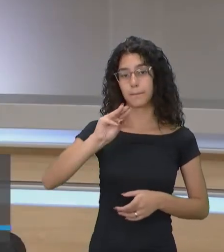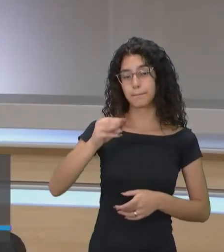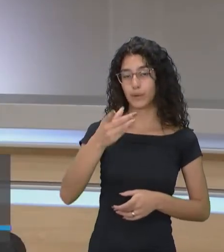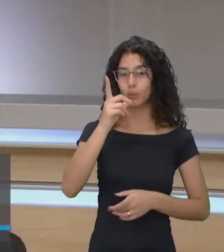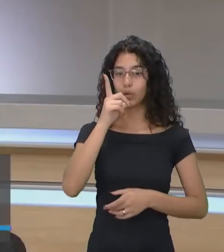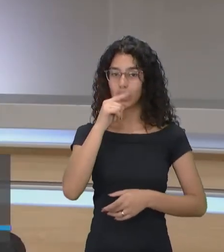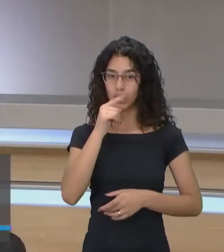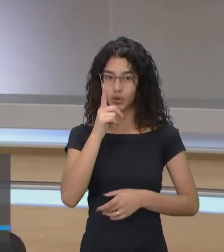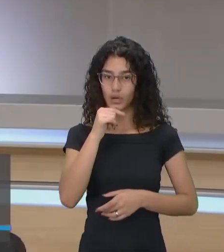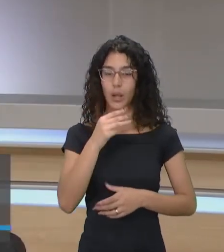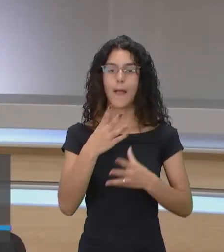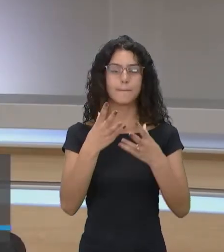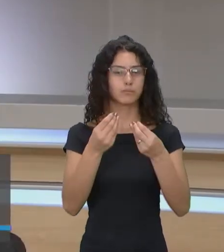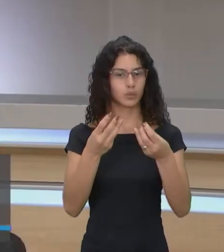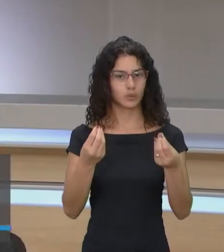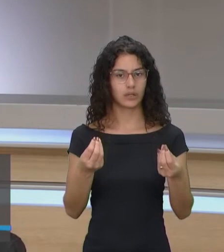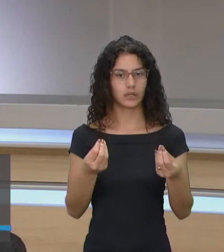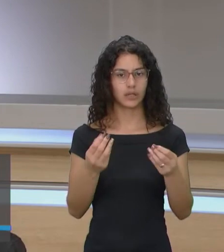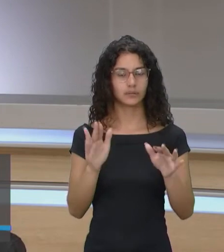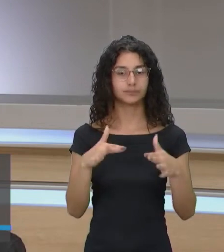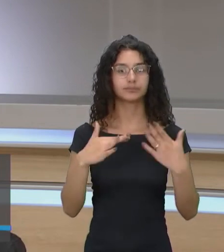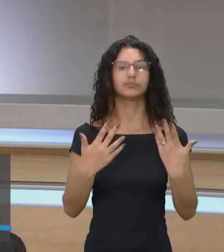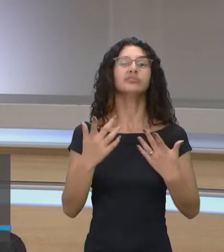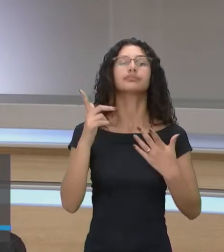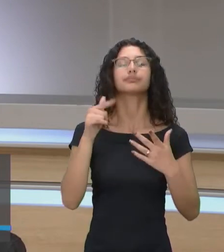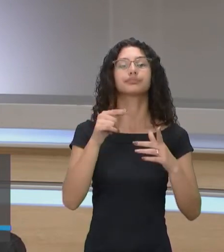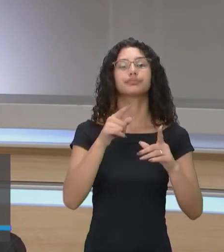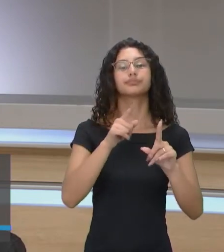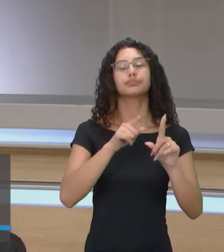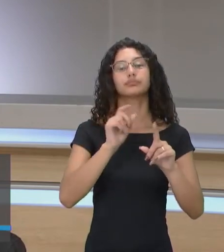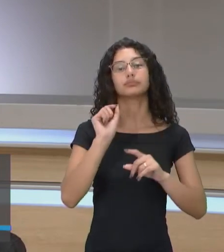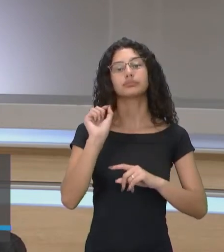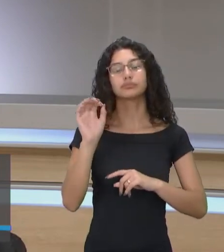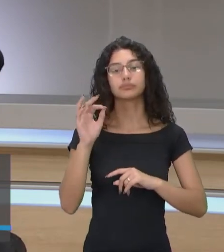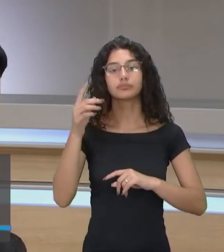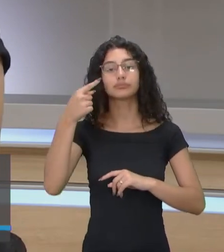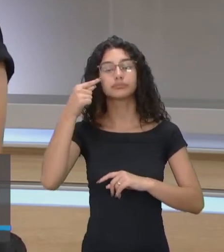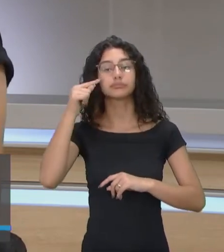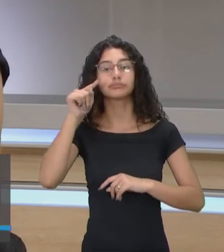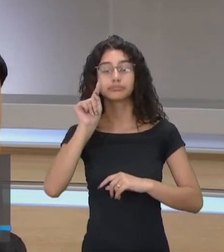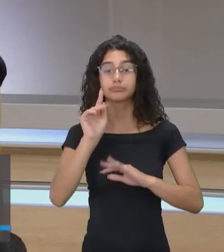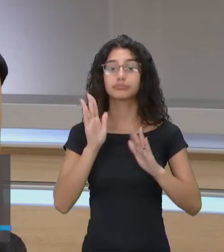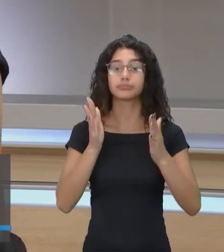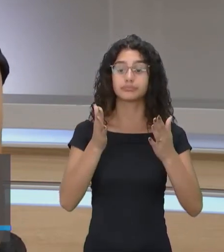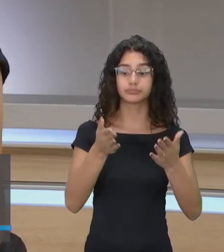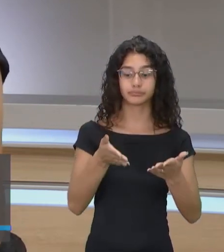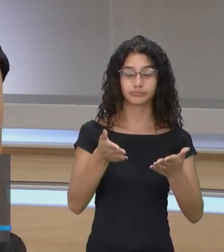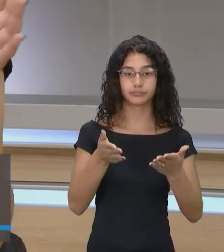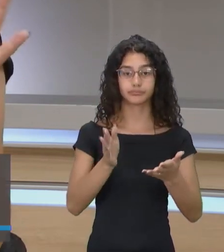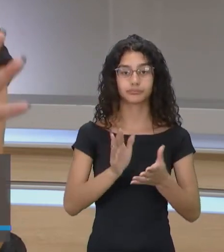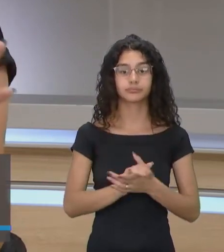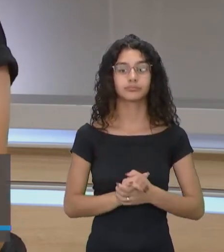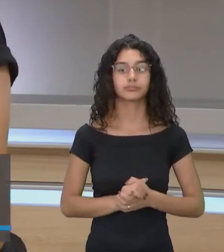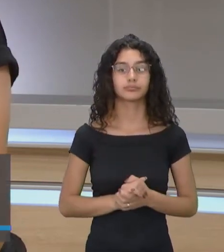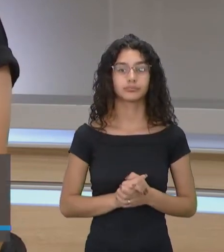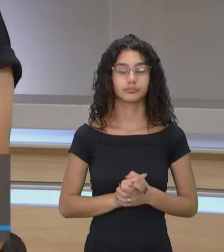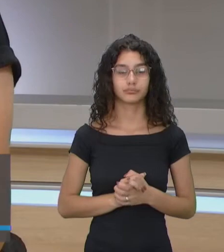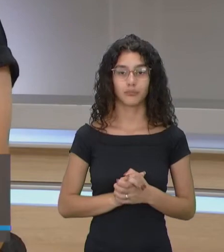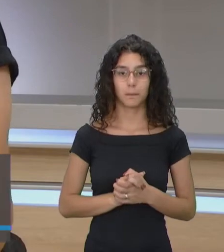é muita água, né? Então, essas taxas aí, o que acontece? A ideia hoje,